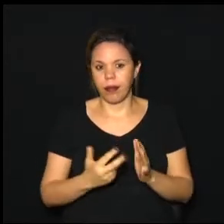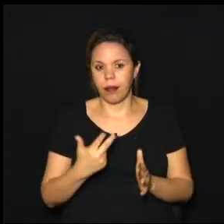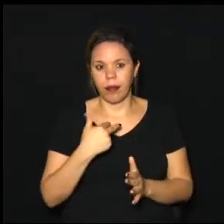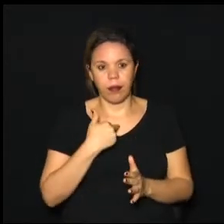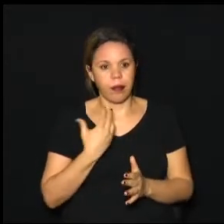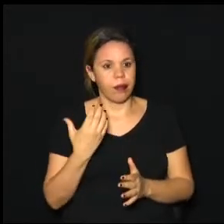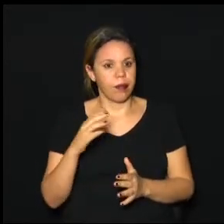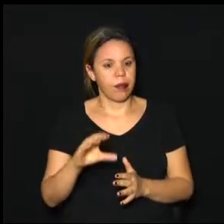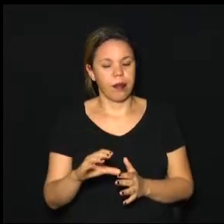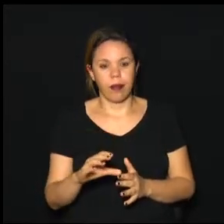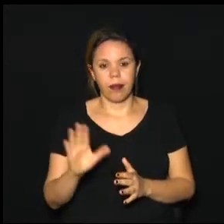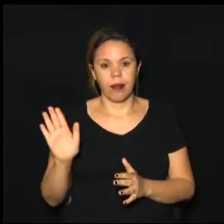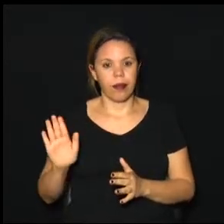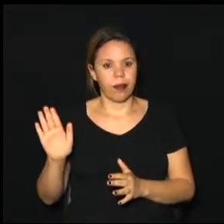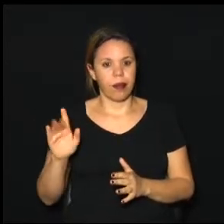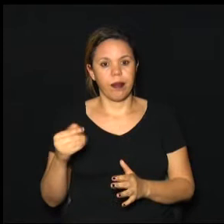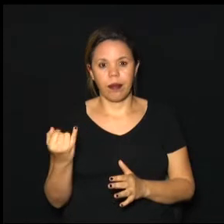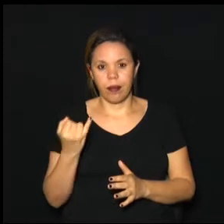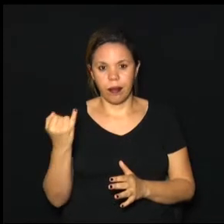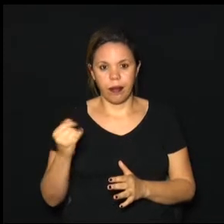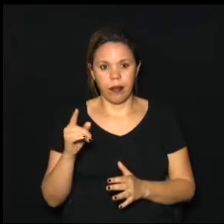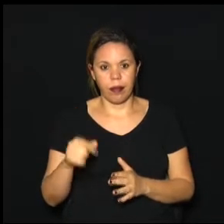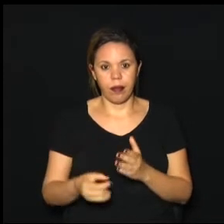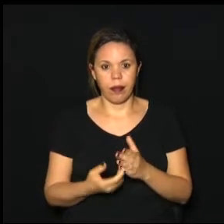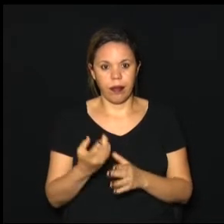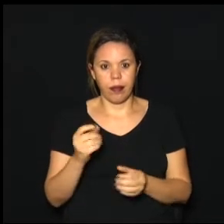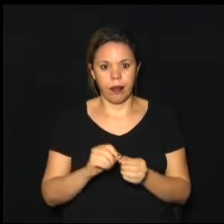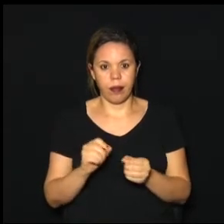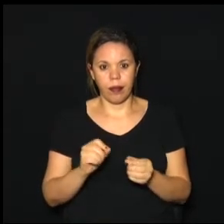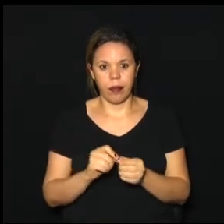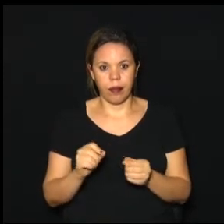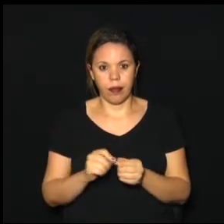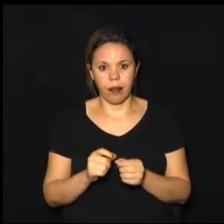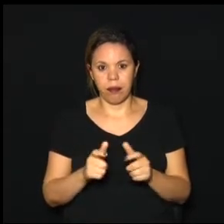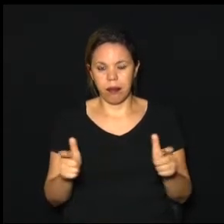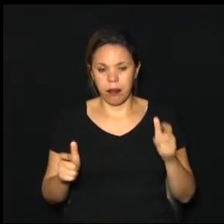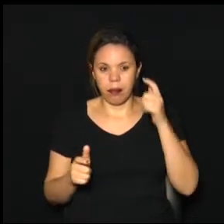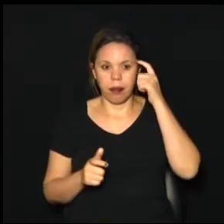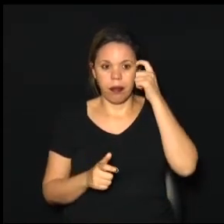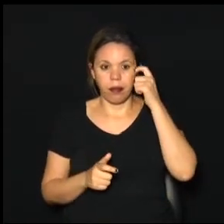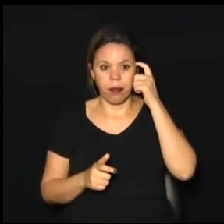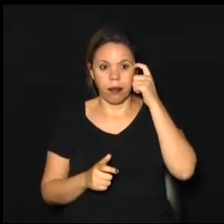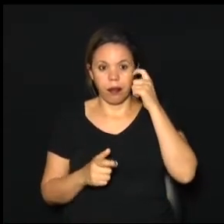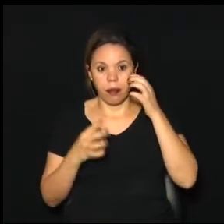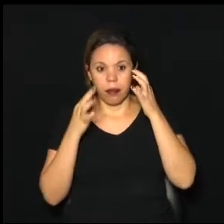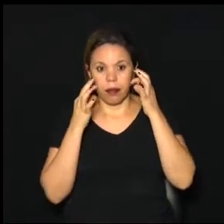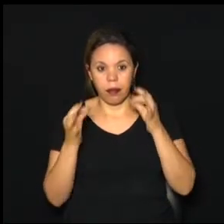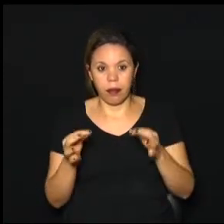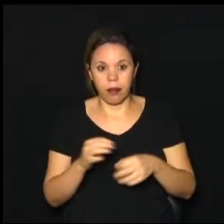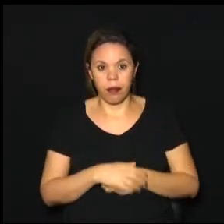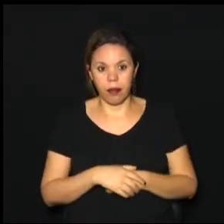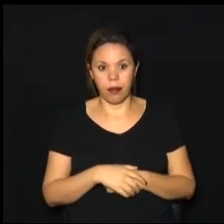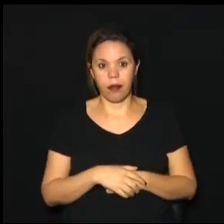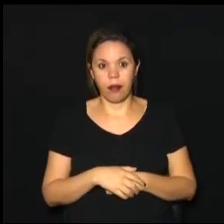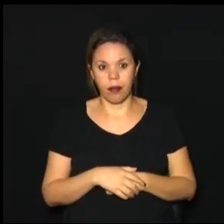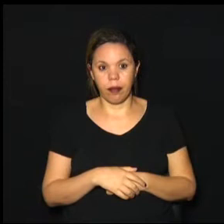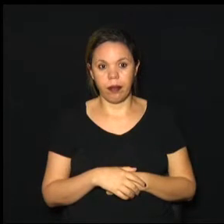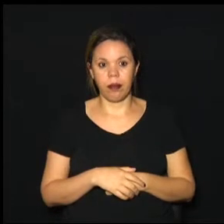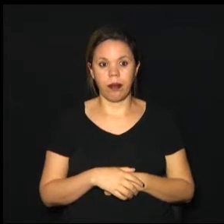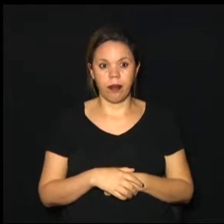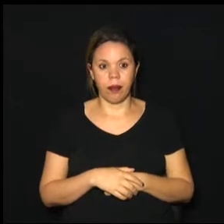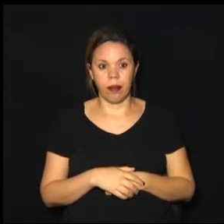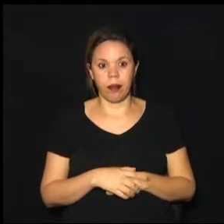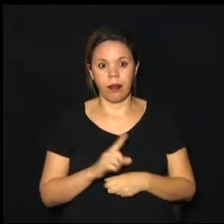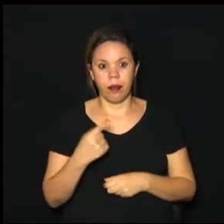lançar candidatos. Então é muito importante que isso seja feito com a máxima atenção. E com isso, a